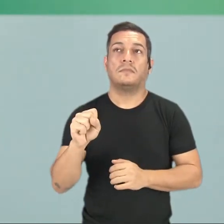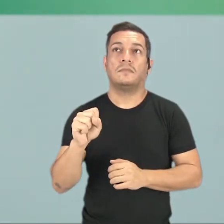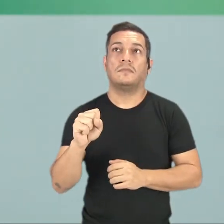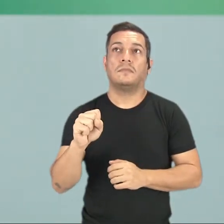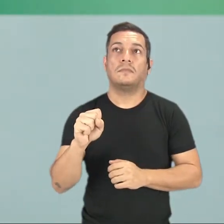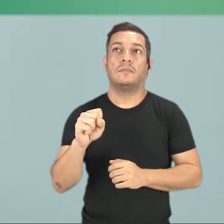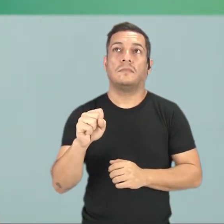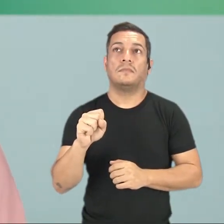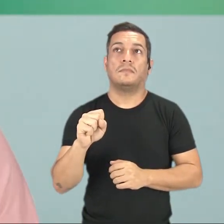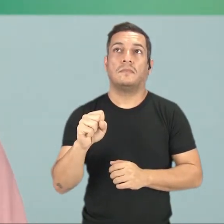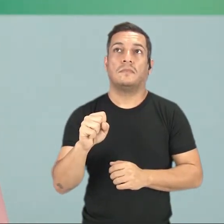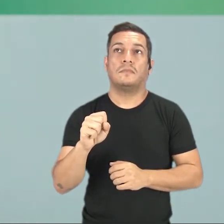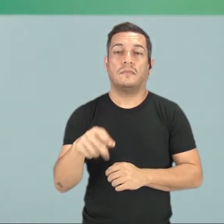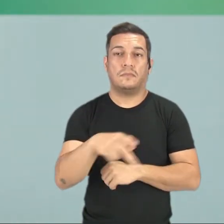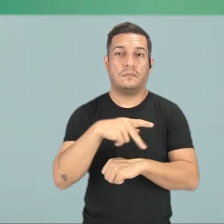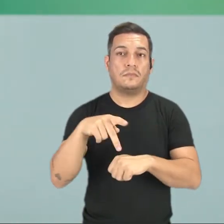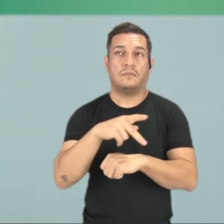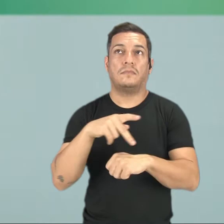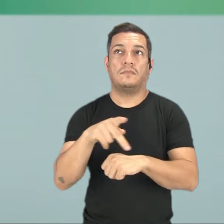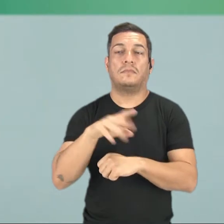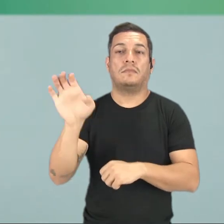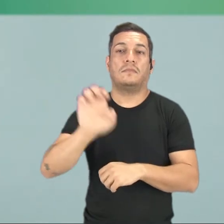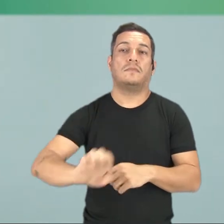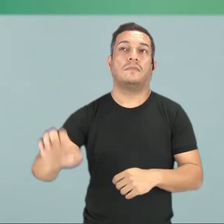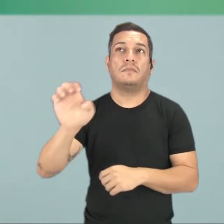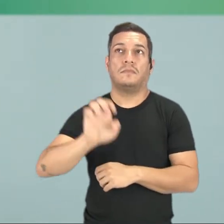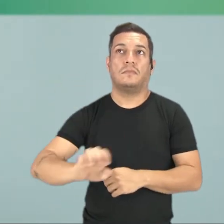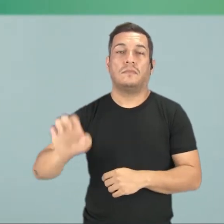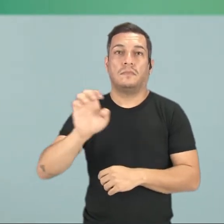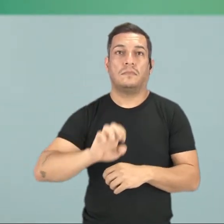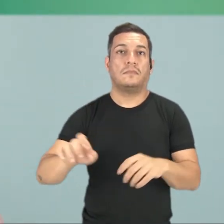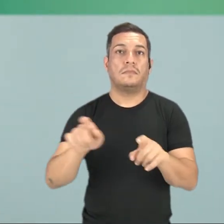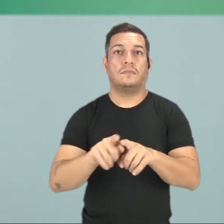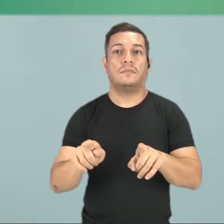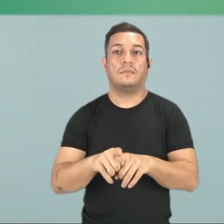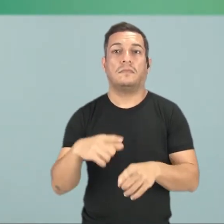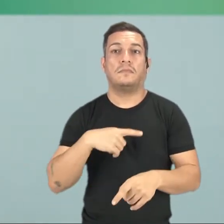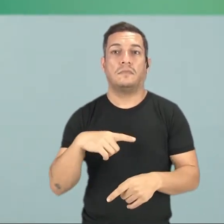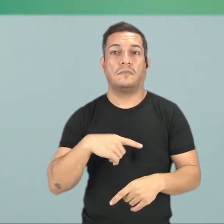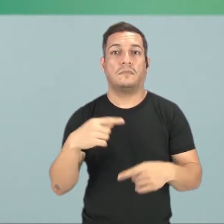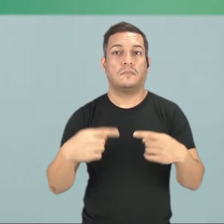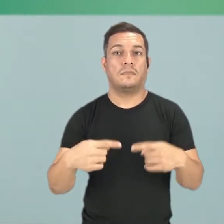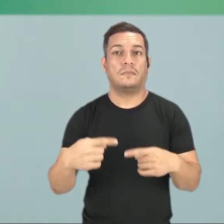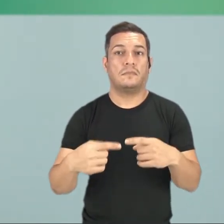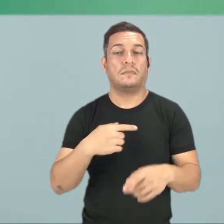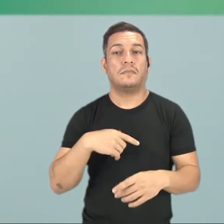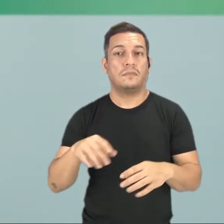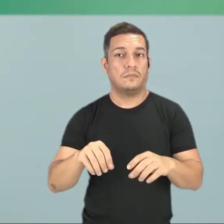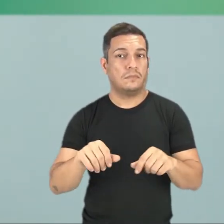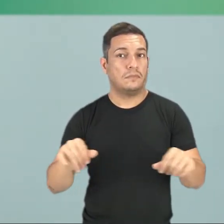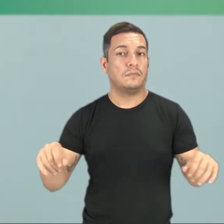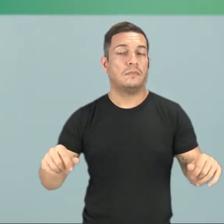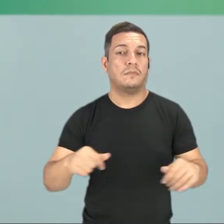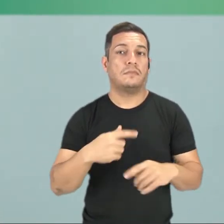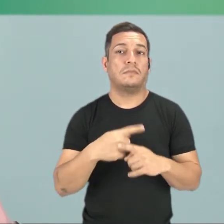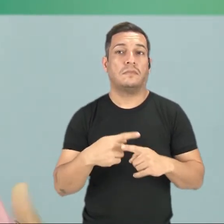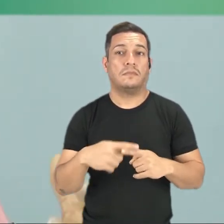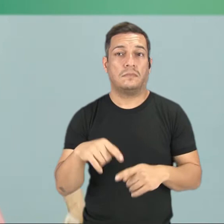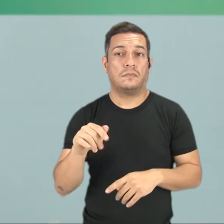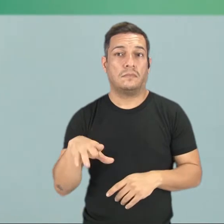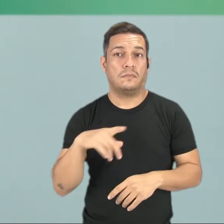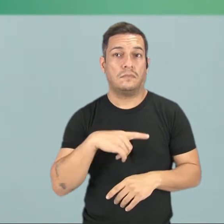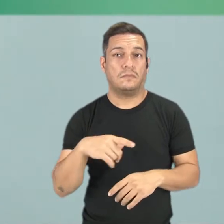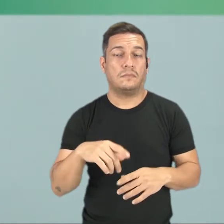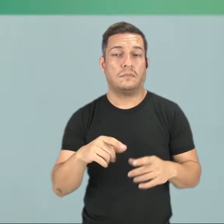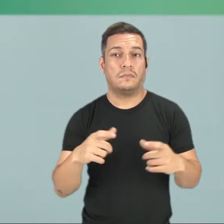né, os países europeus, eles também tinham essa disputa por território, por terra. Porque quem